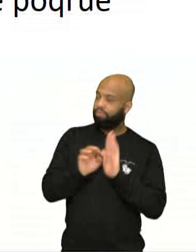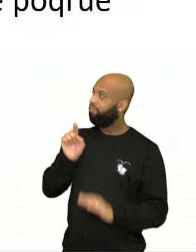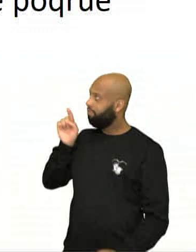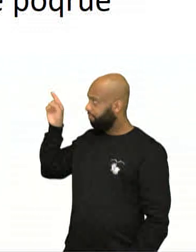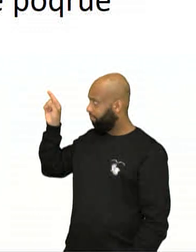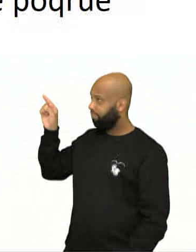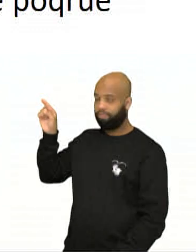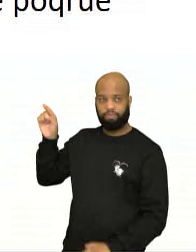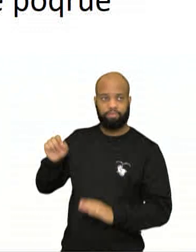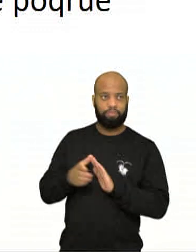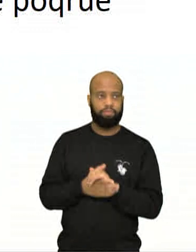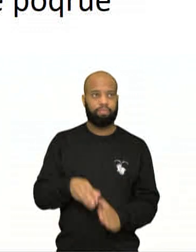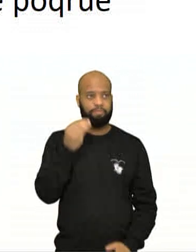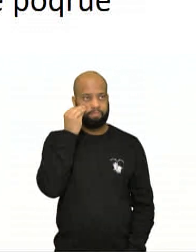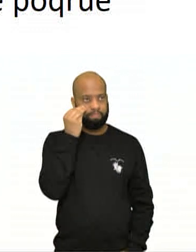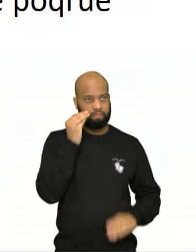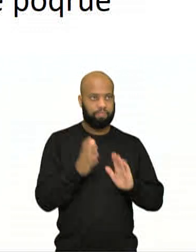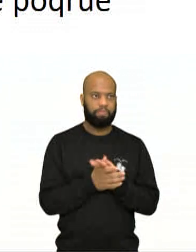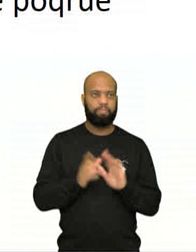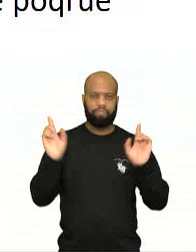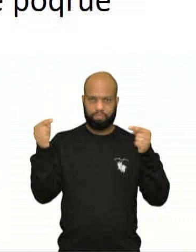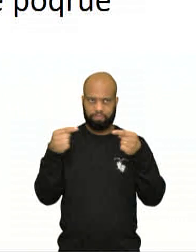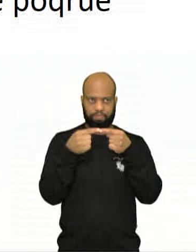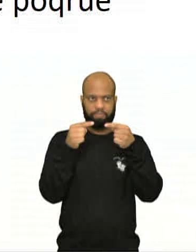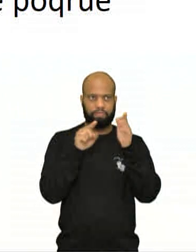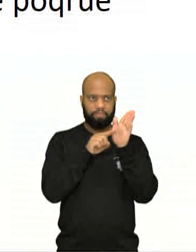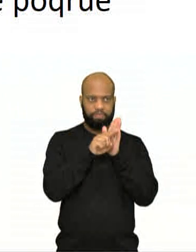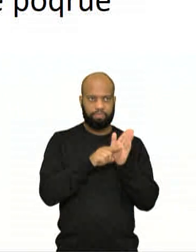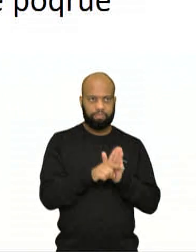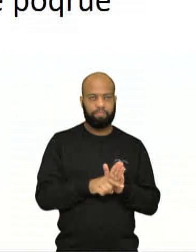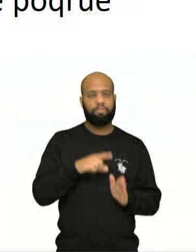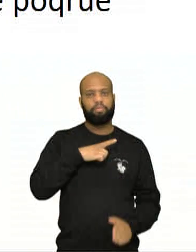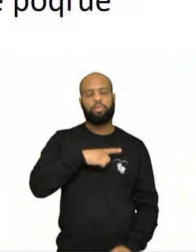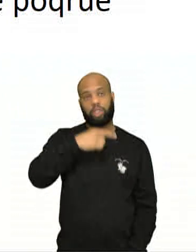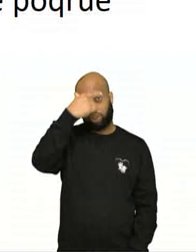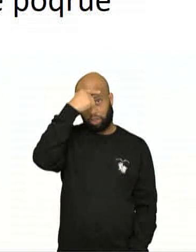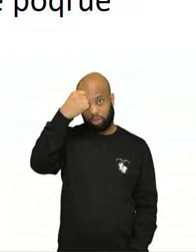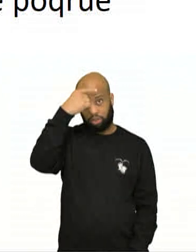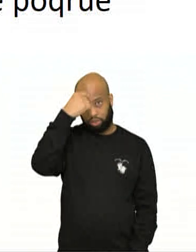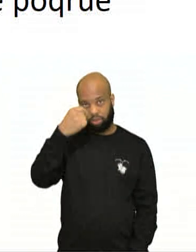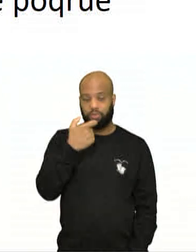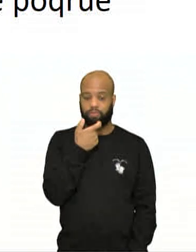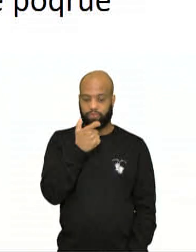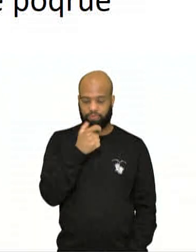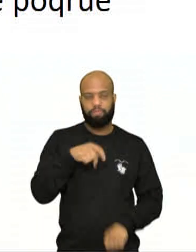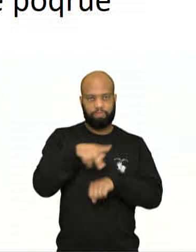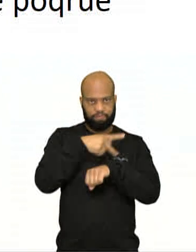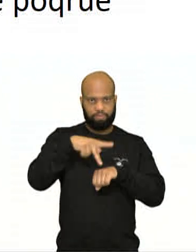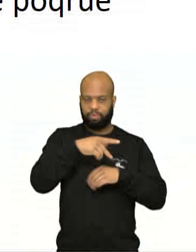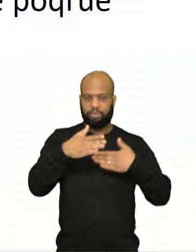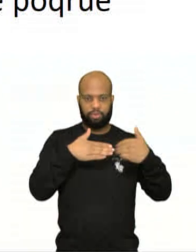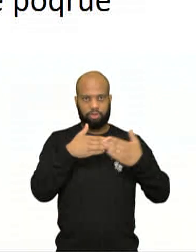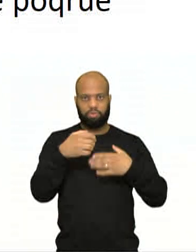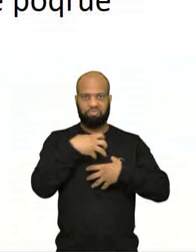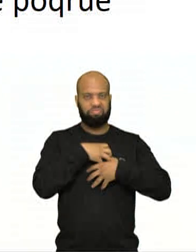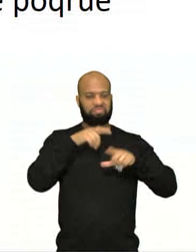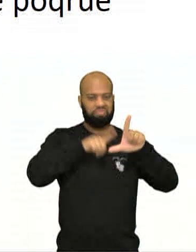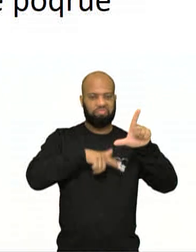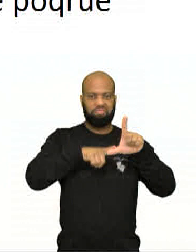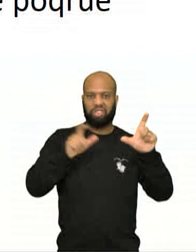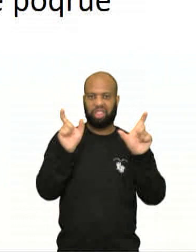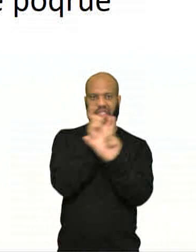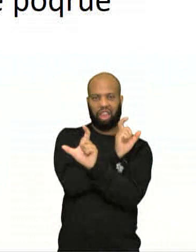Tente. De acordo com uma pesquisa de uma universidade inglesa, não importa em qual ordem as letras de